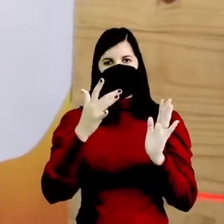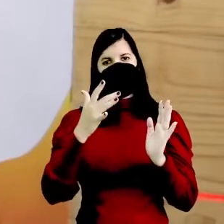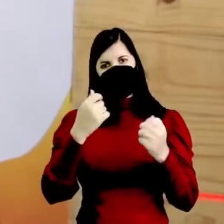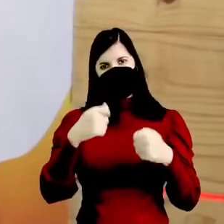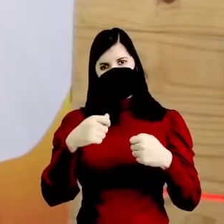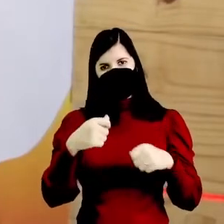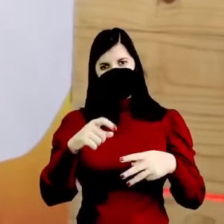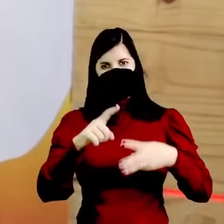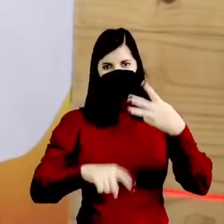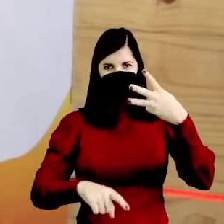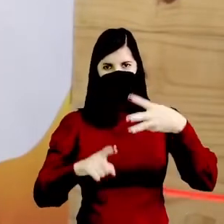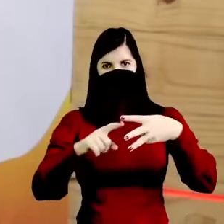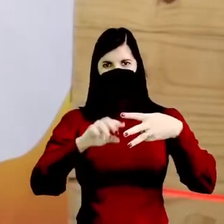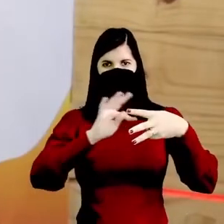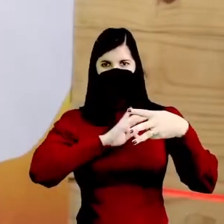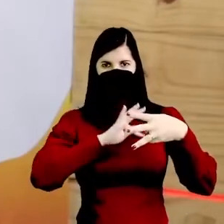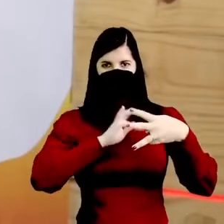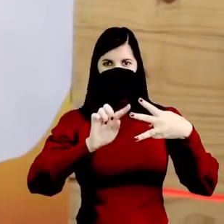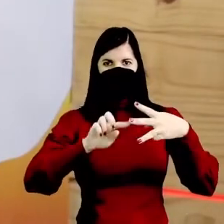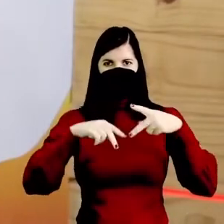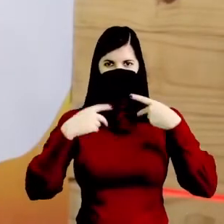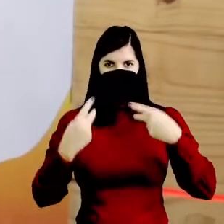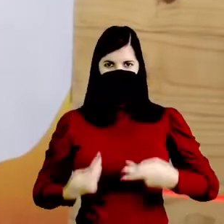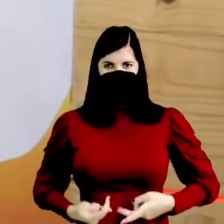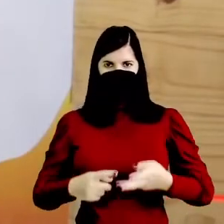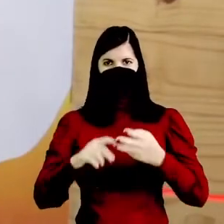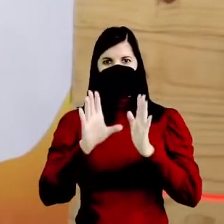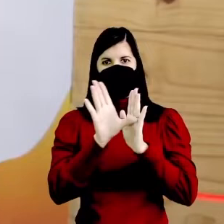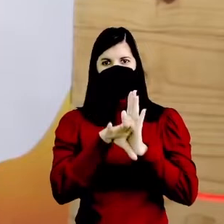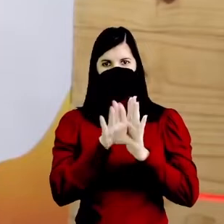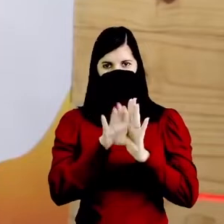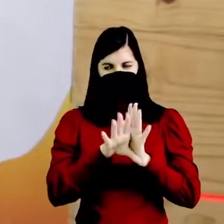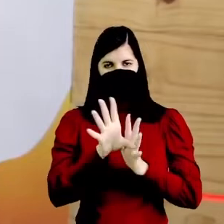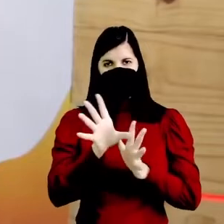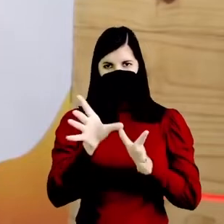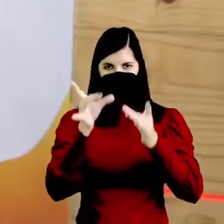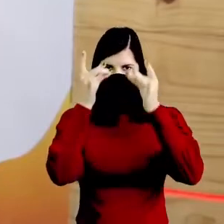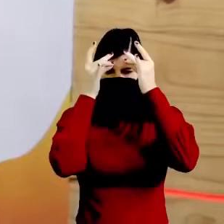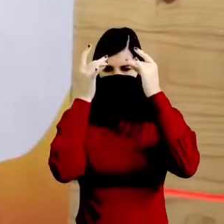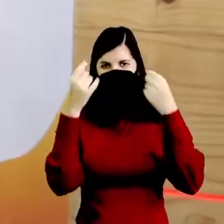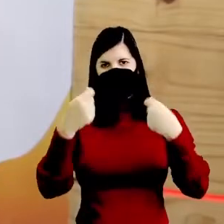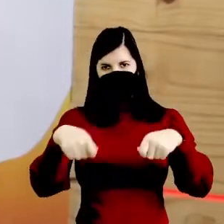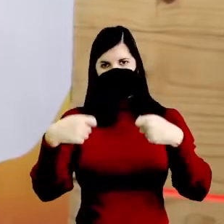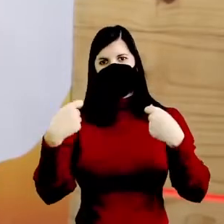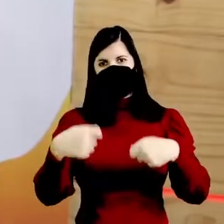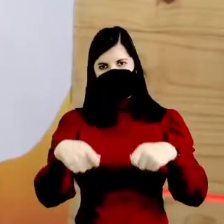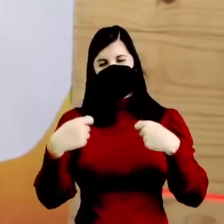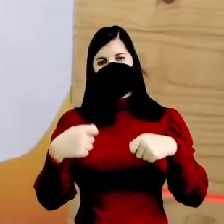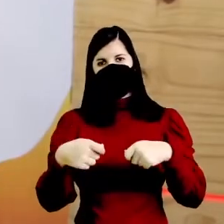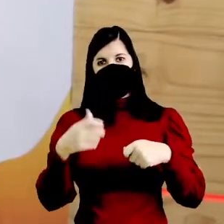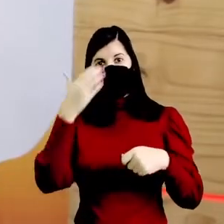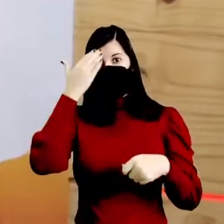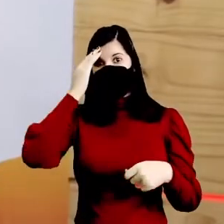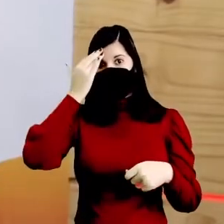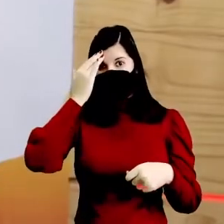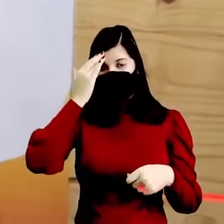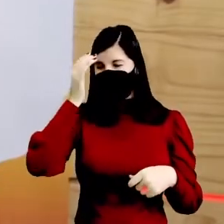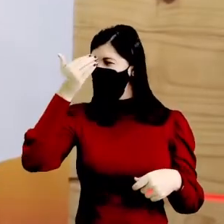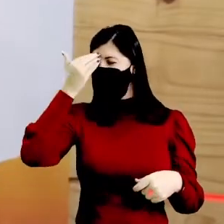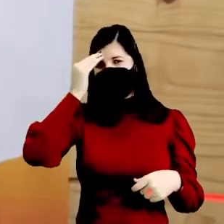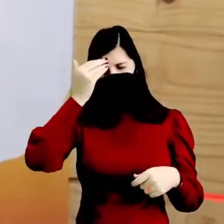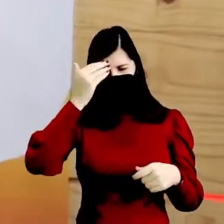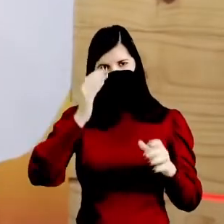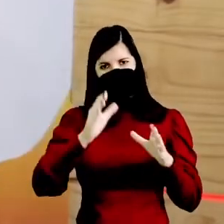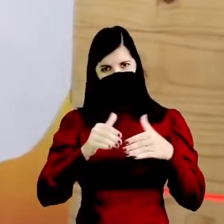habilidades. A técnica, a humana e a conceitual. Beleza? Conseguiu entender? Se não conseguiu, pergunta lá no fórum que eu vou tirar essa tua